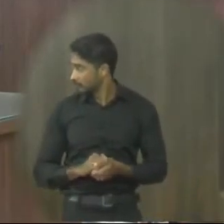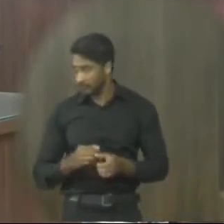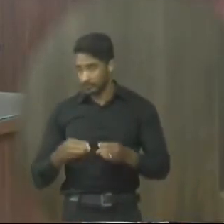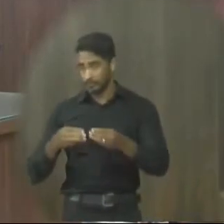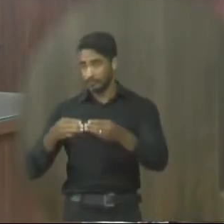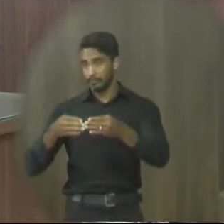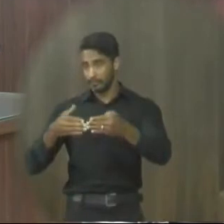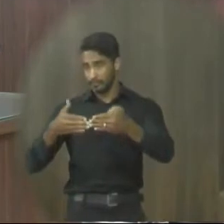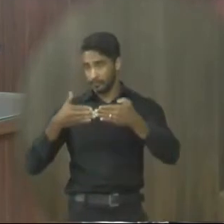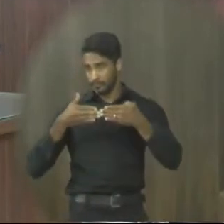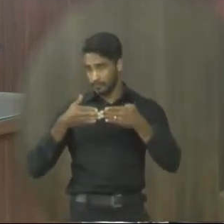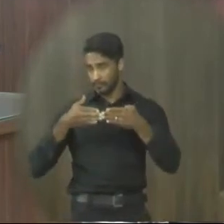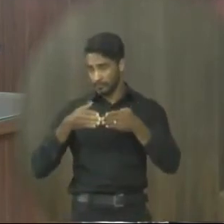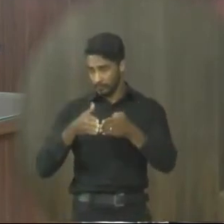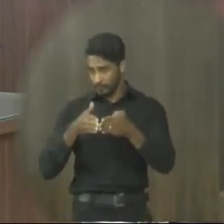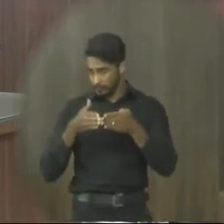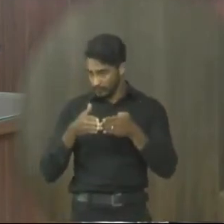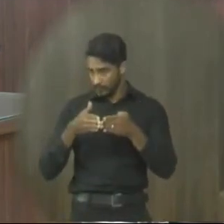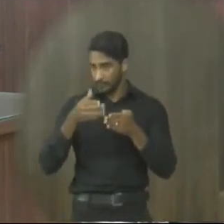Requerimento